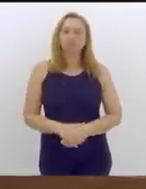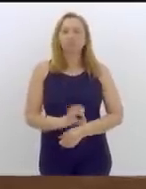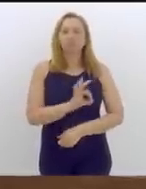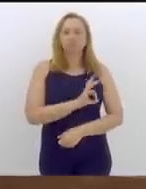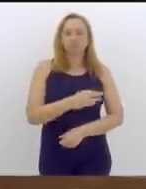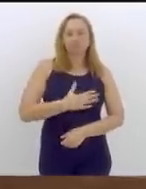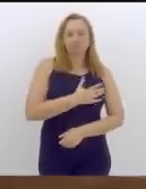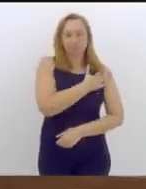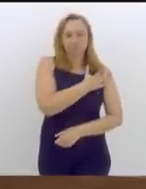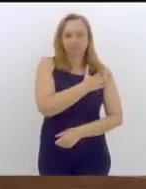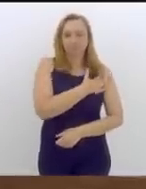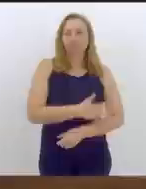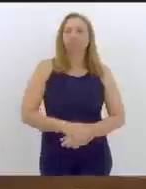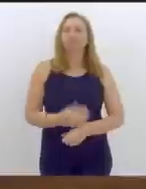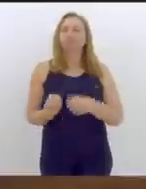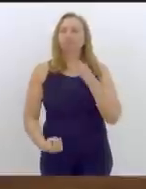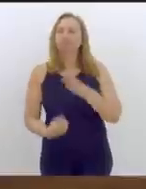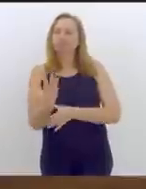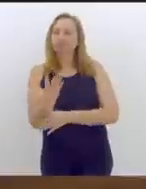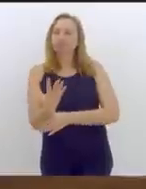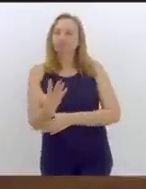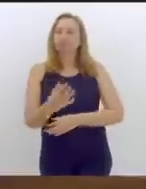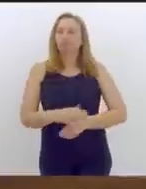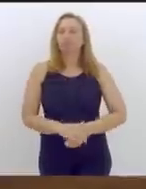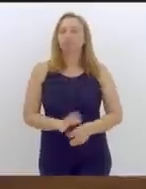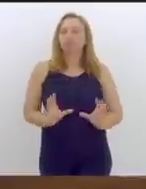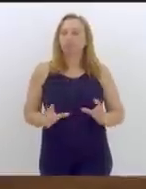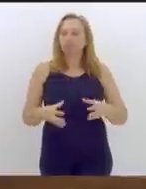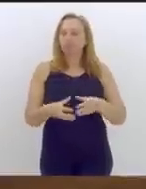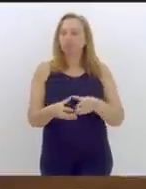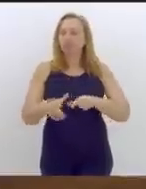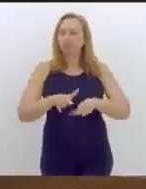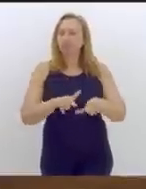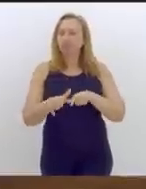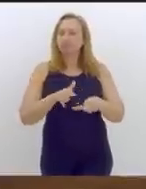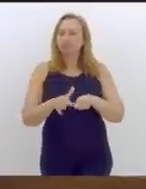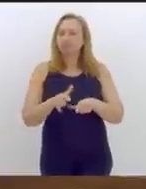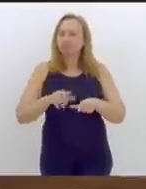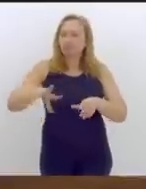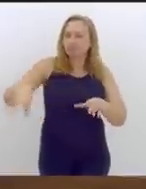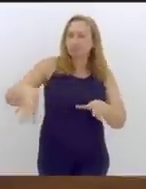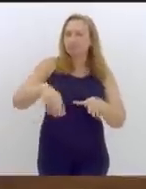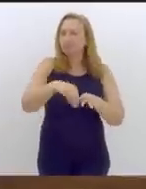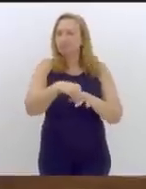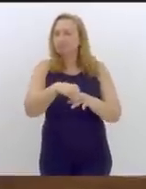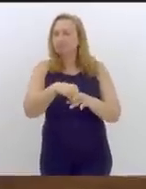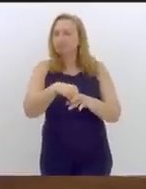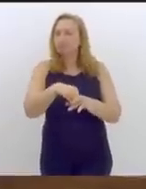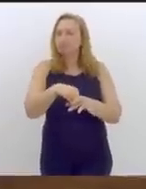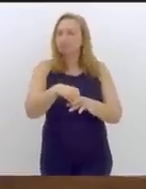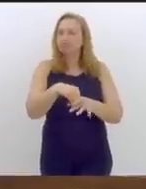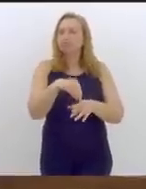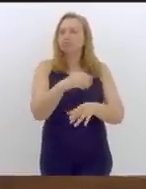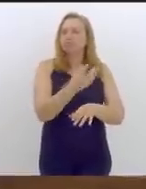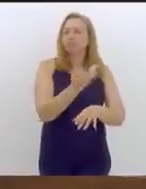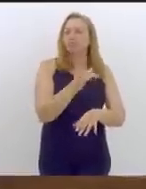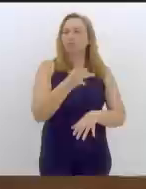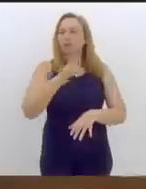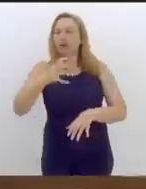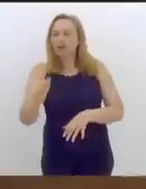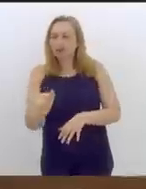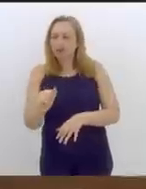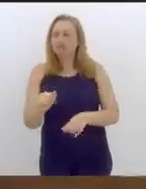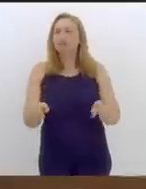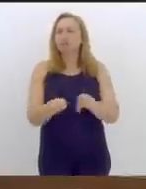Militar criar um grupo de trabalho que englobaz praças e oficiais